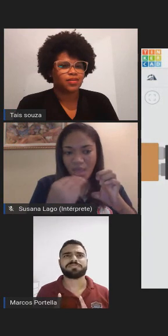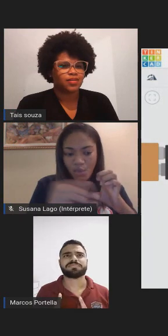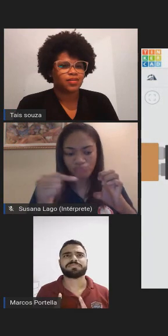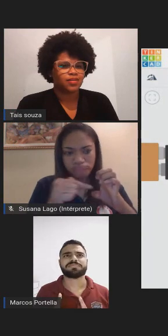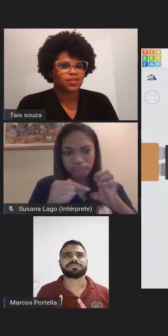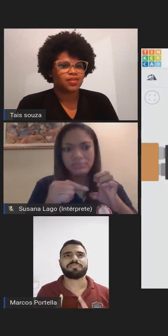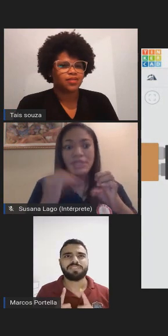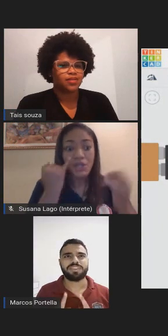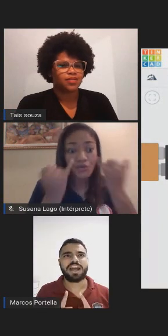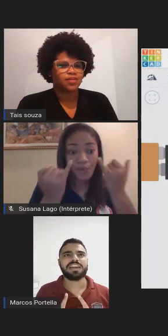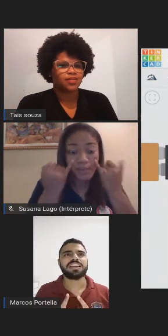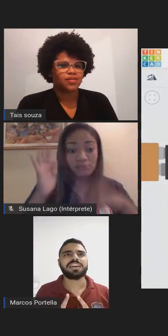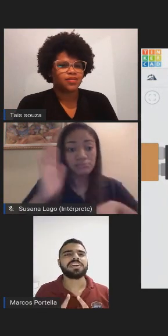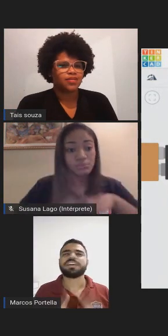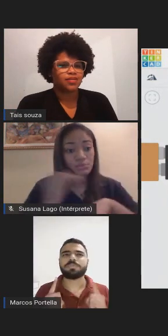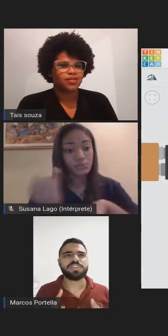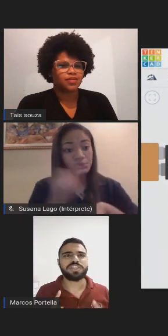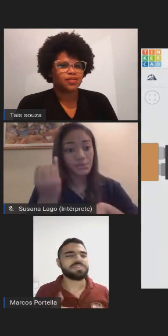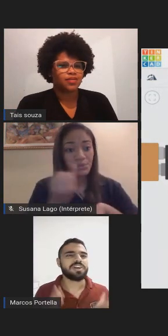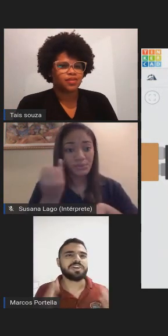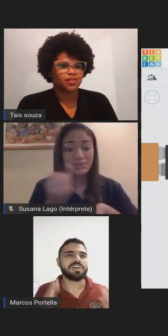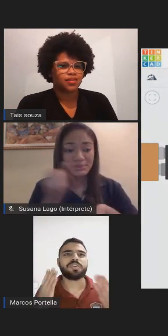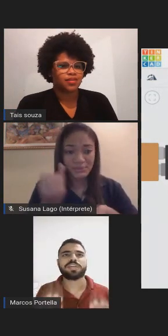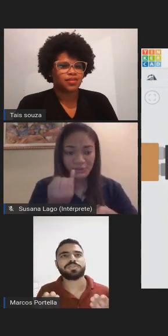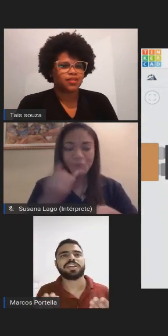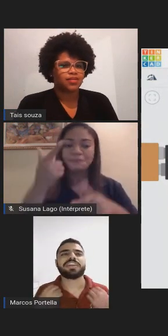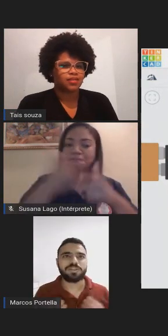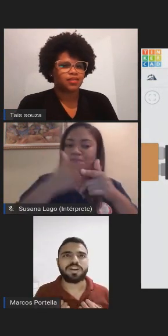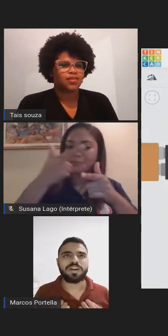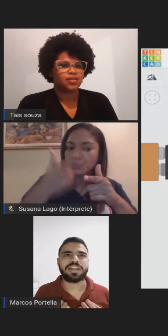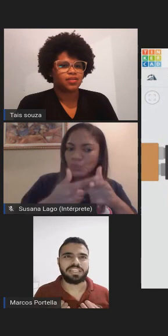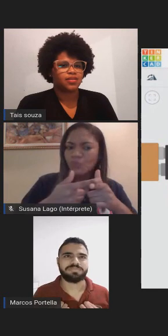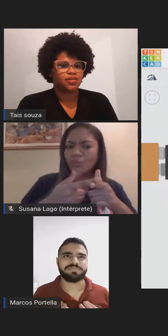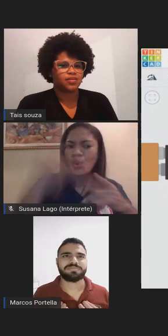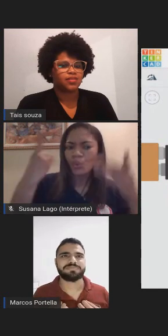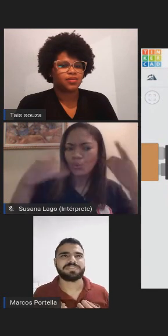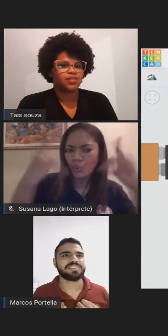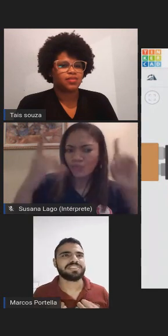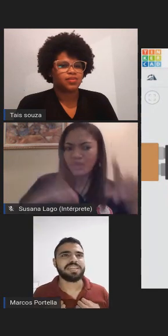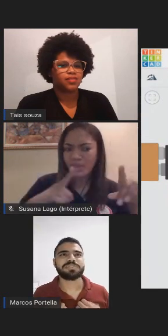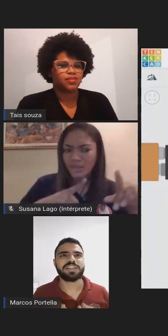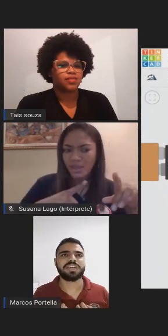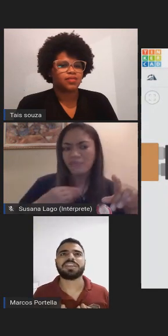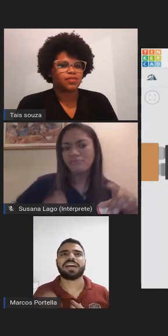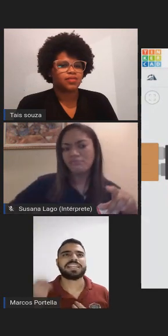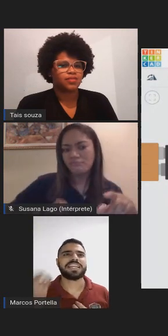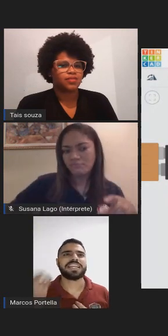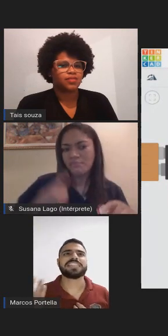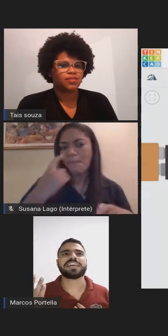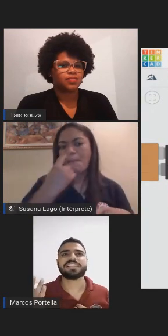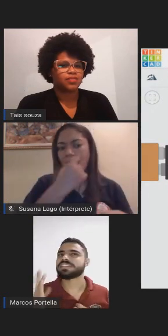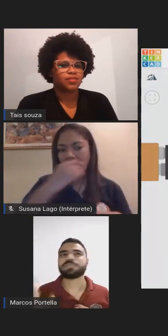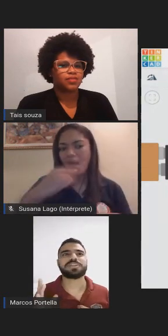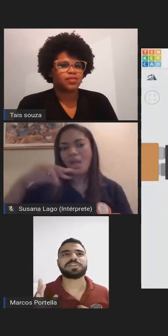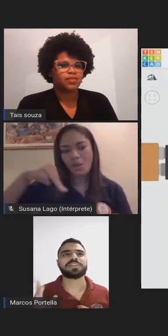lá, tá? E repetindo, qualquer dúvida, eu tô aqui. 100% aqui, a Thaís